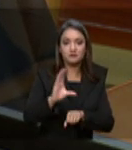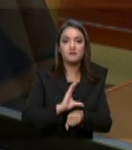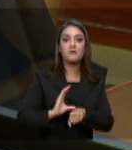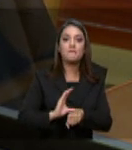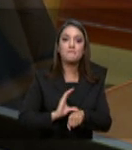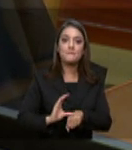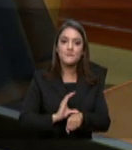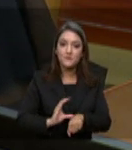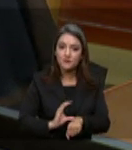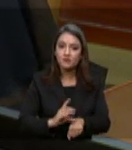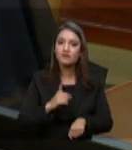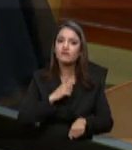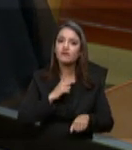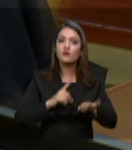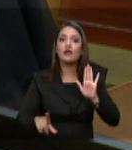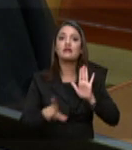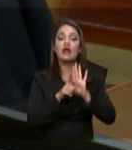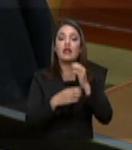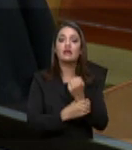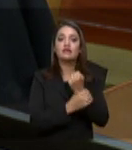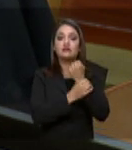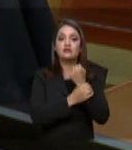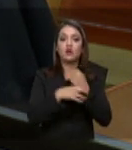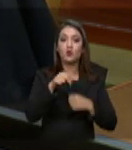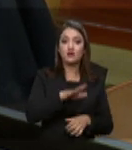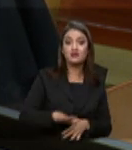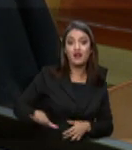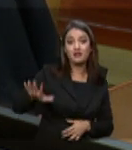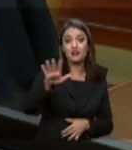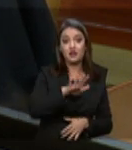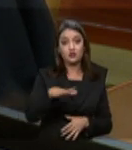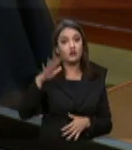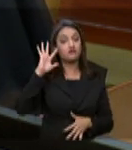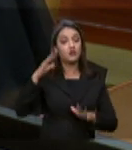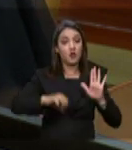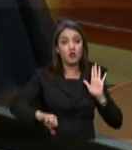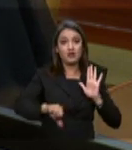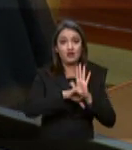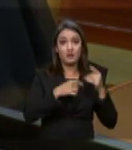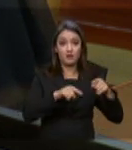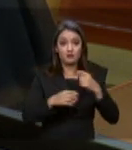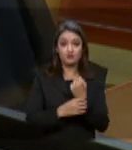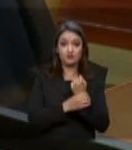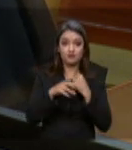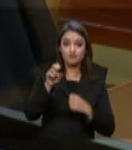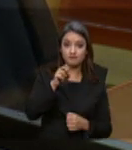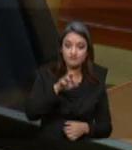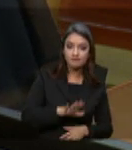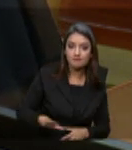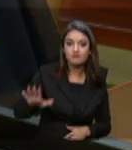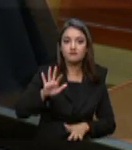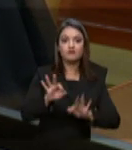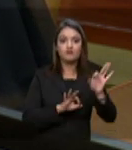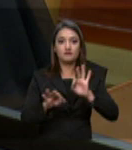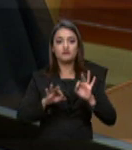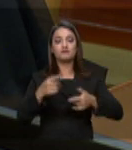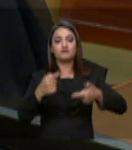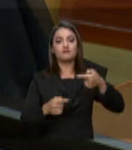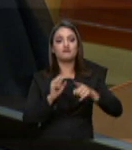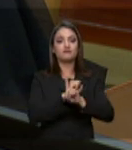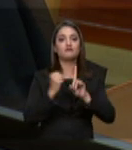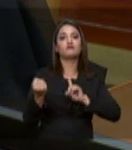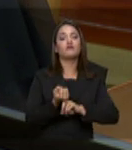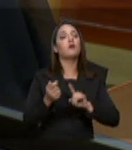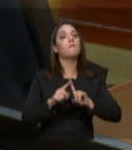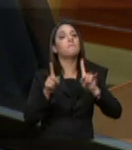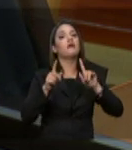Federal são os definidos na lei de segurança nacional que define os crimes contra a segurança nacional a ordem política e social desde que os